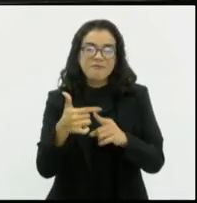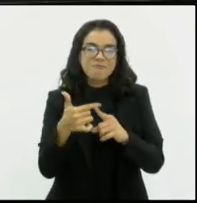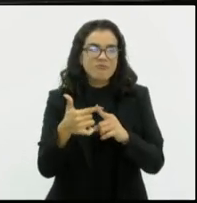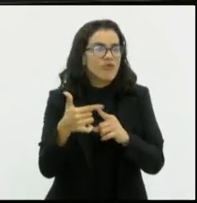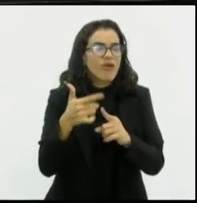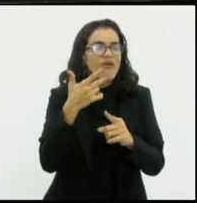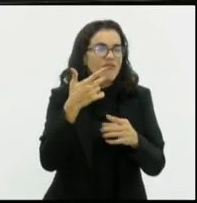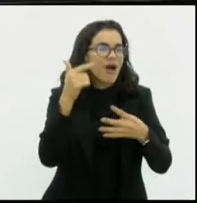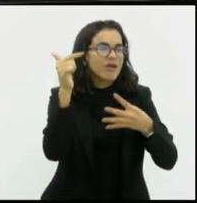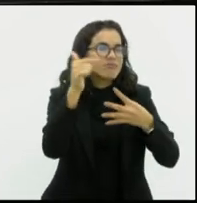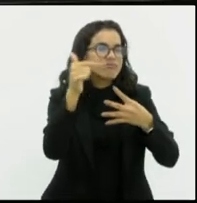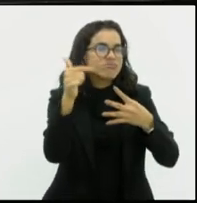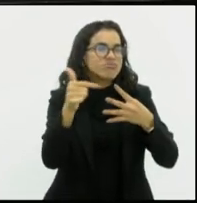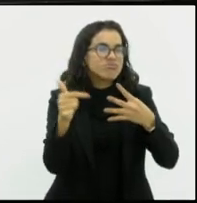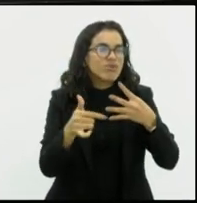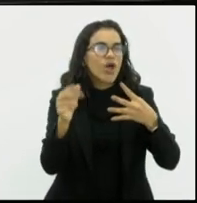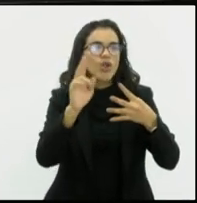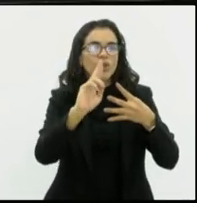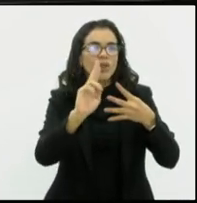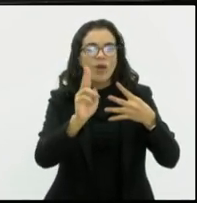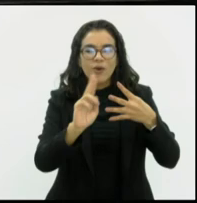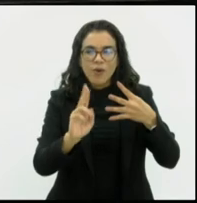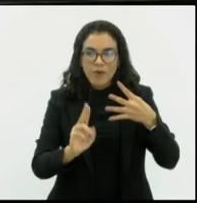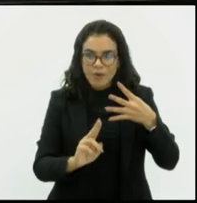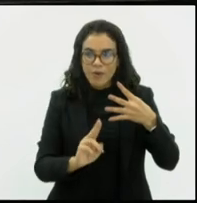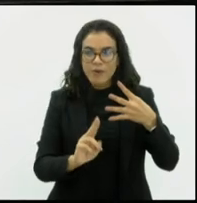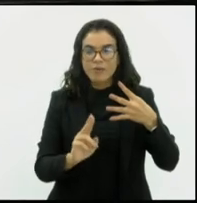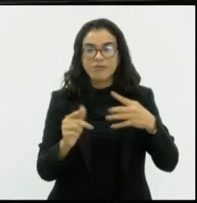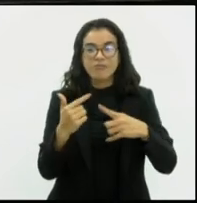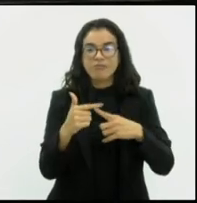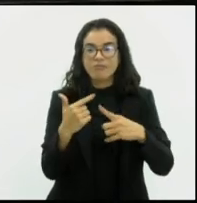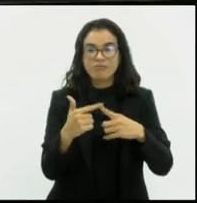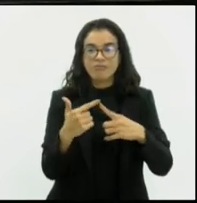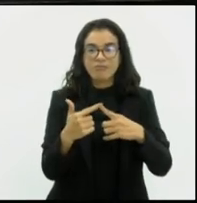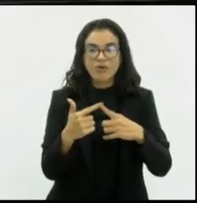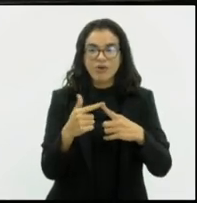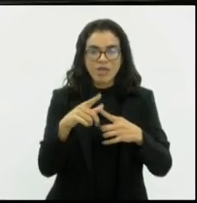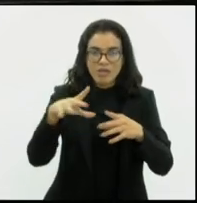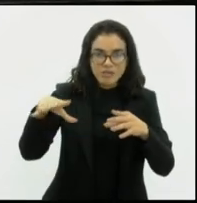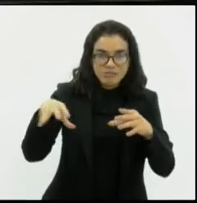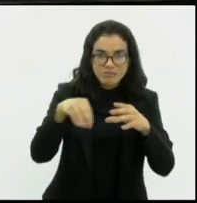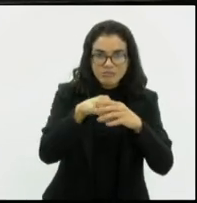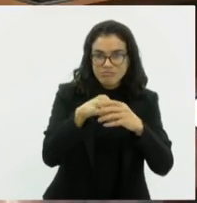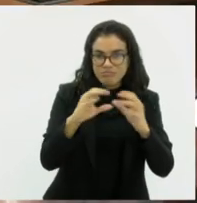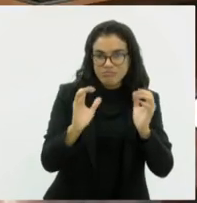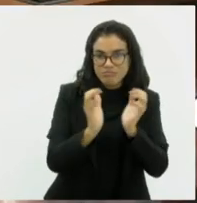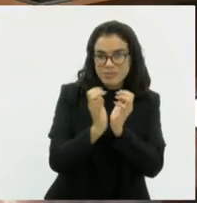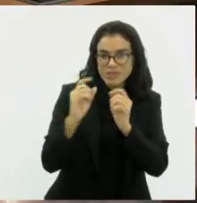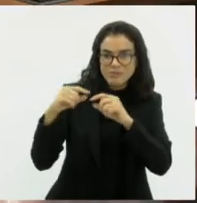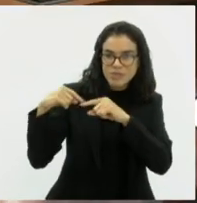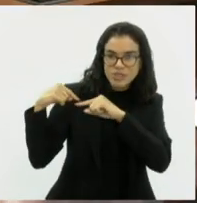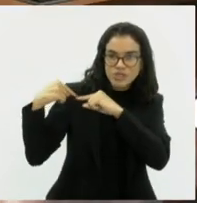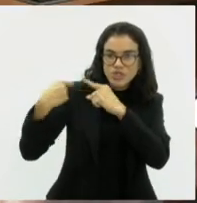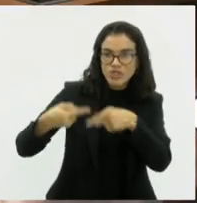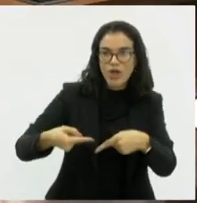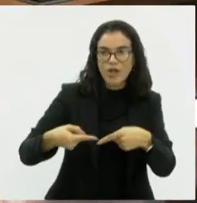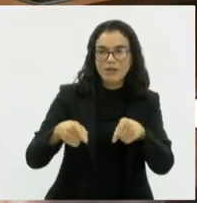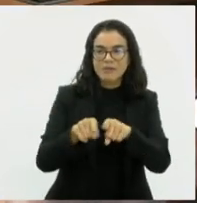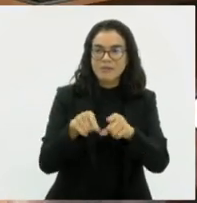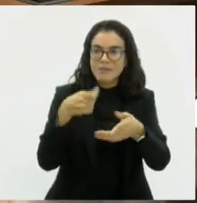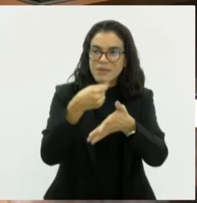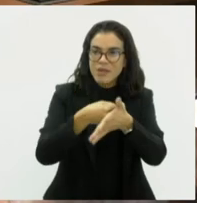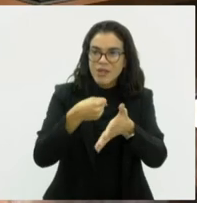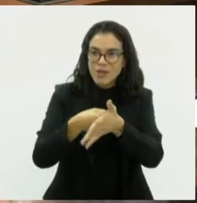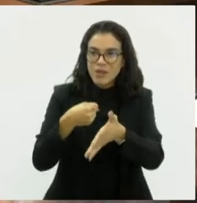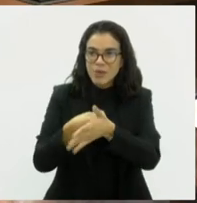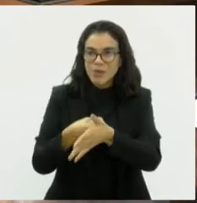de citar todos esses nomes? Porque eles não só fazem parte só da minha história, eles fazem parte da minha luta. Então, sabe